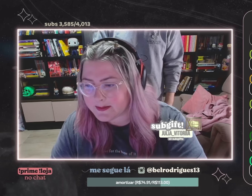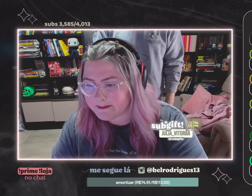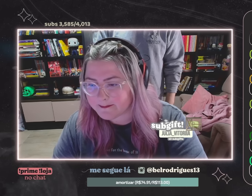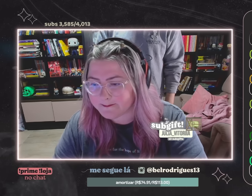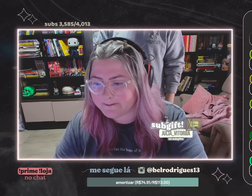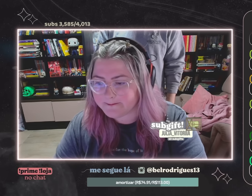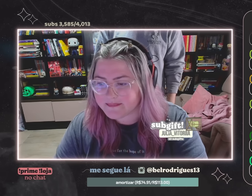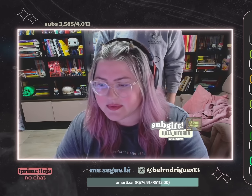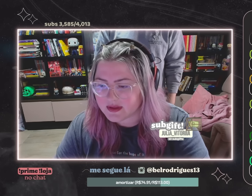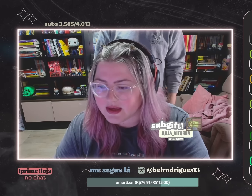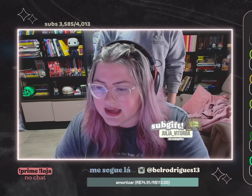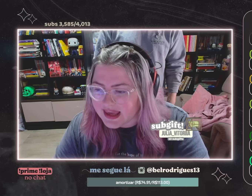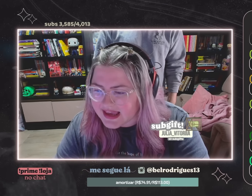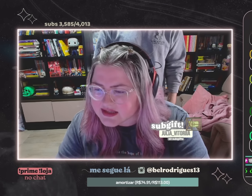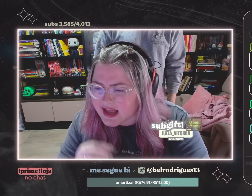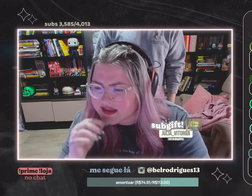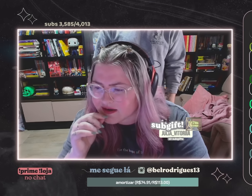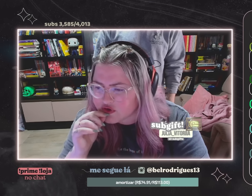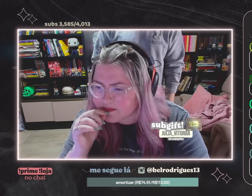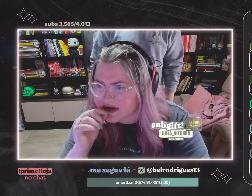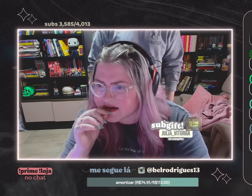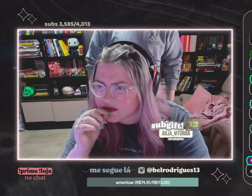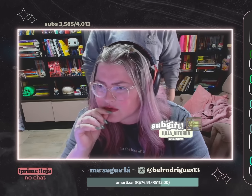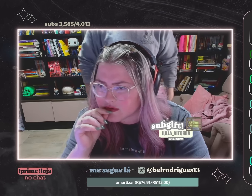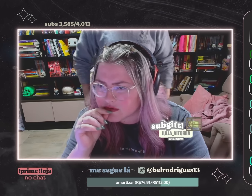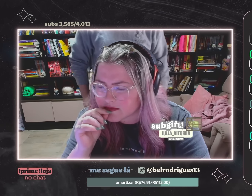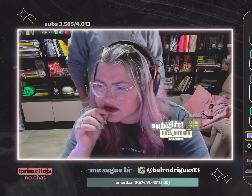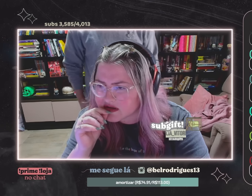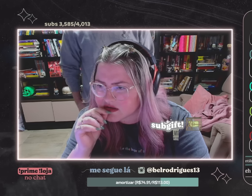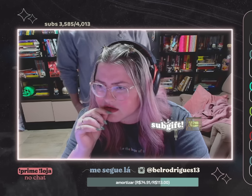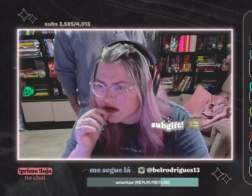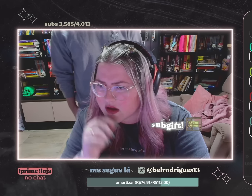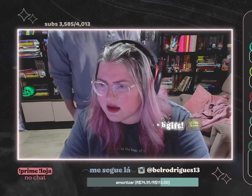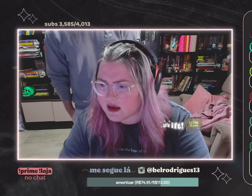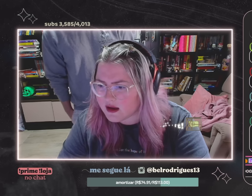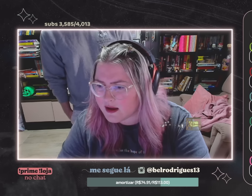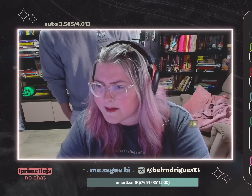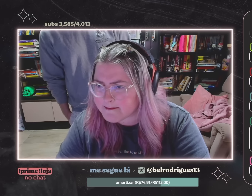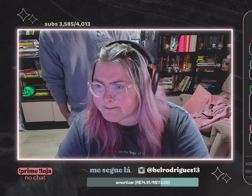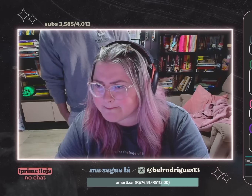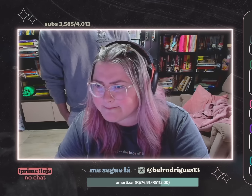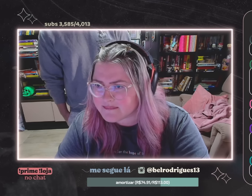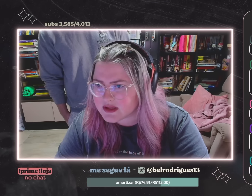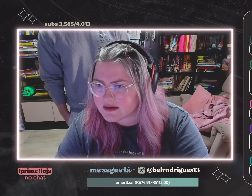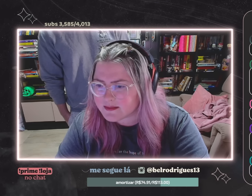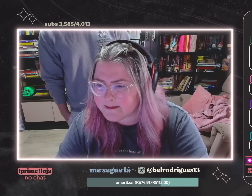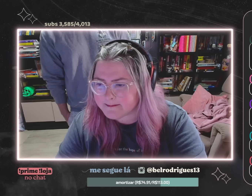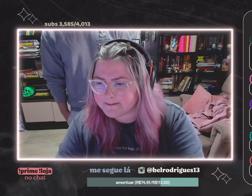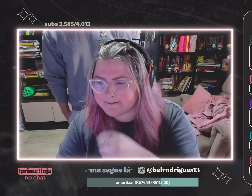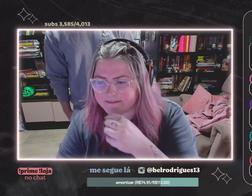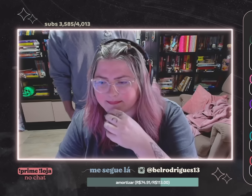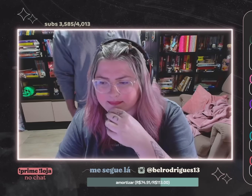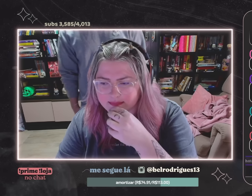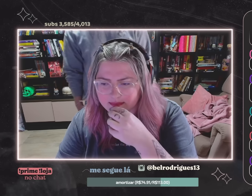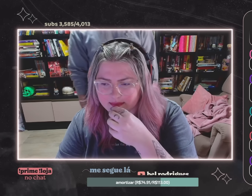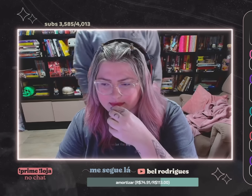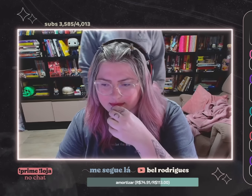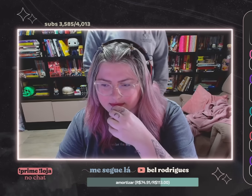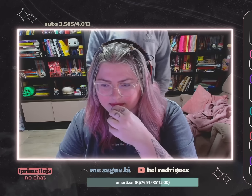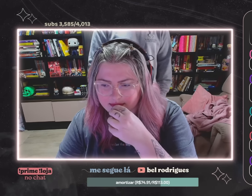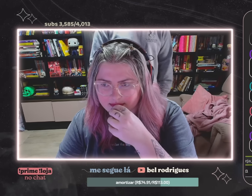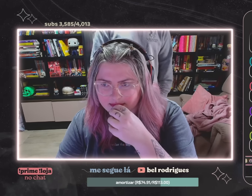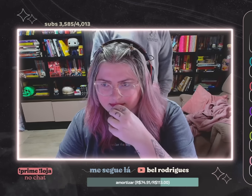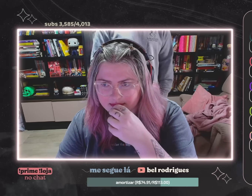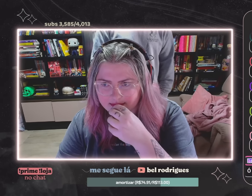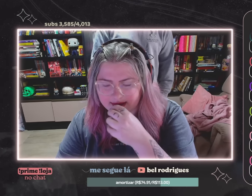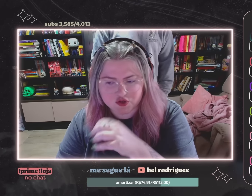ficção criminosa com 10 sub e ex ladrão de banco como é que é essa história aí é mas aí é umas paradas tem que que que tá